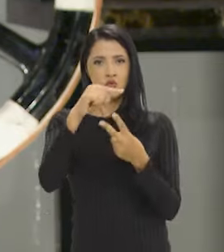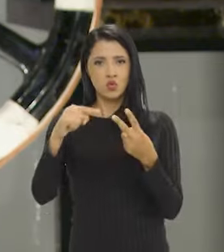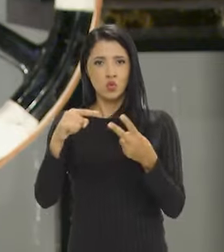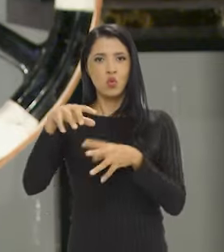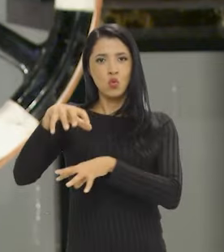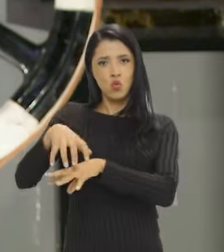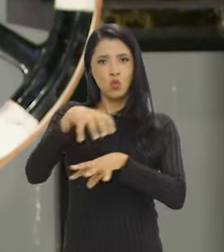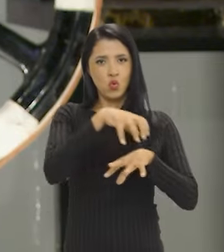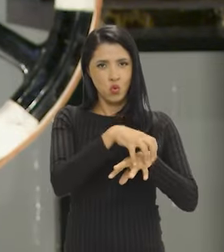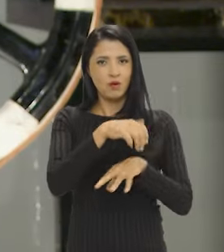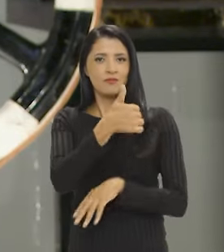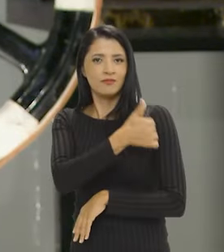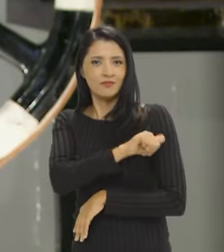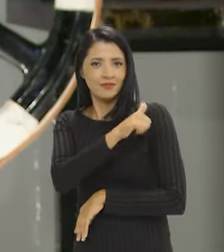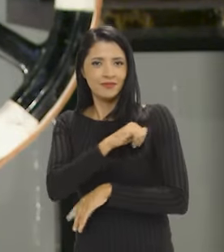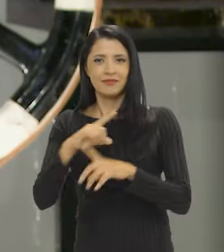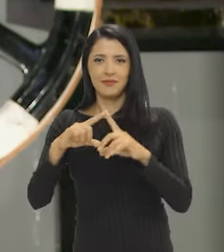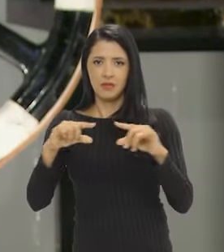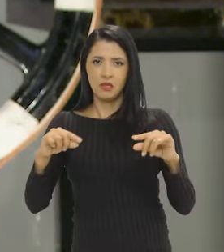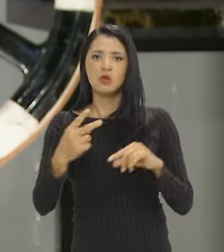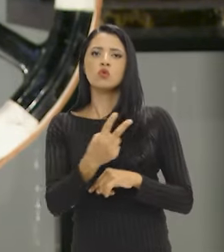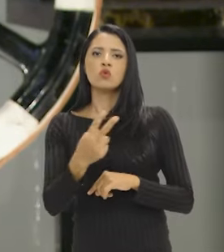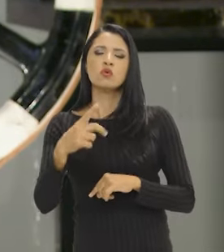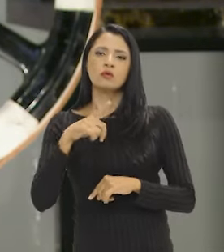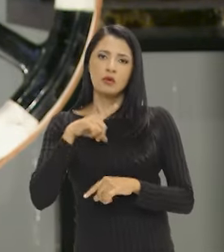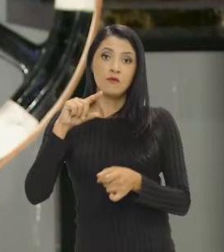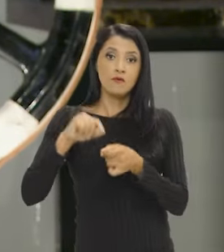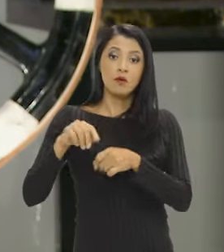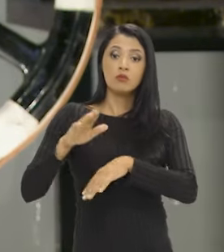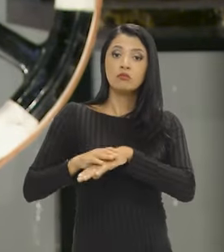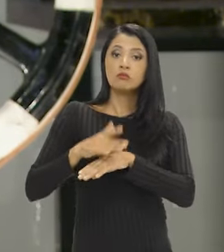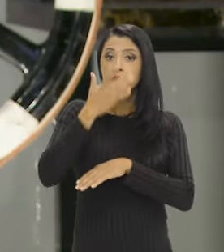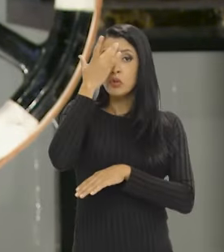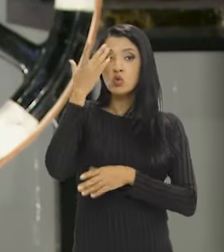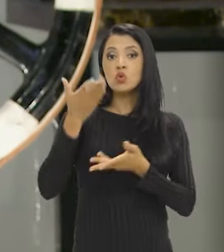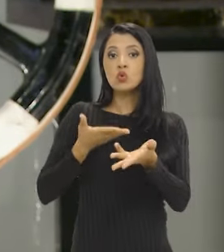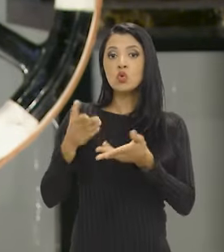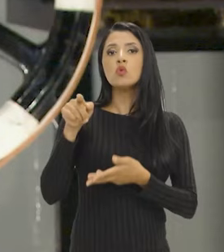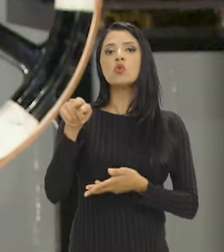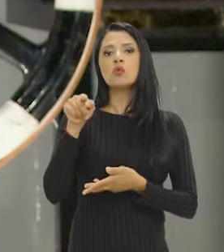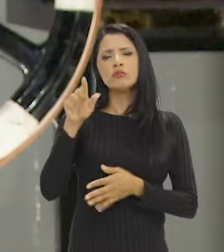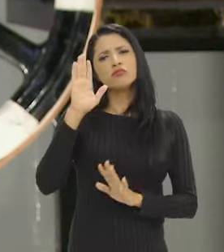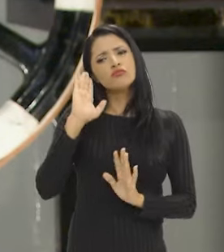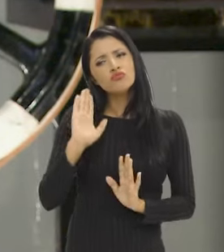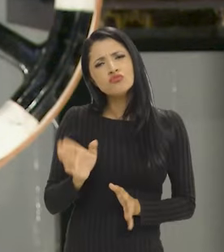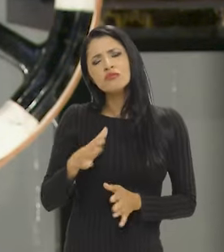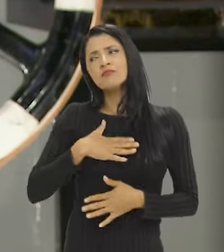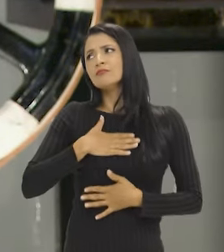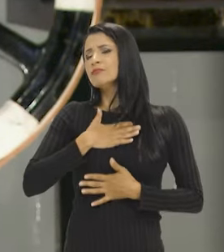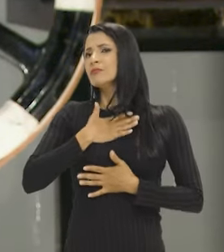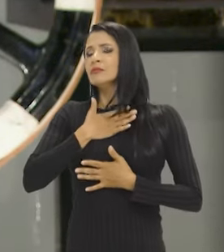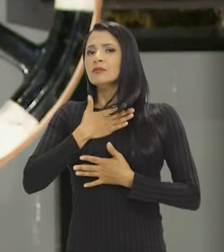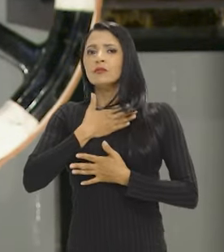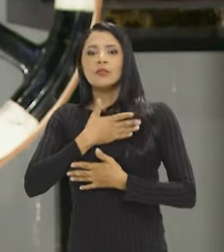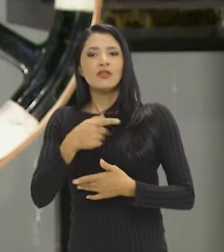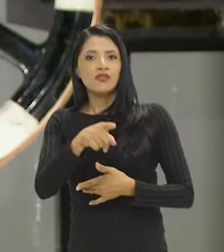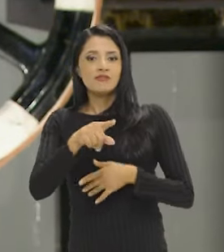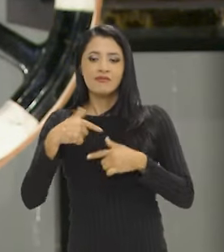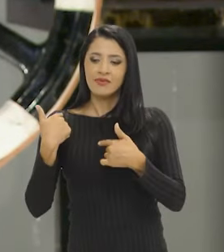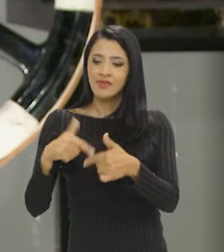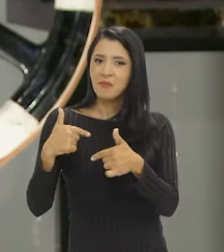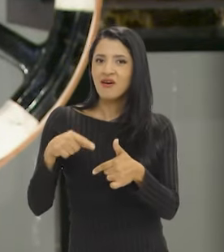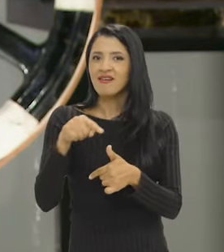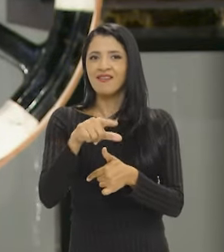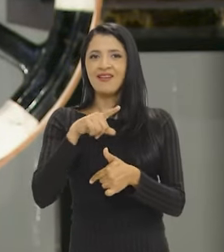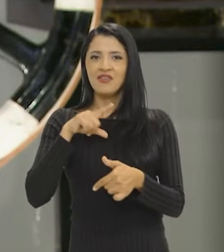duas unidades do Arquivo Nacional, que é realizado por servidores que têm uma certa paixão